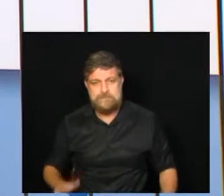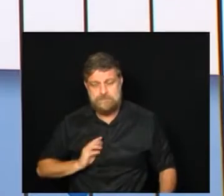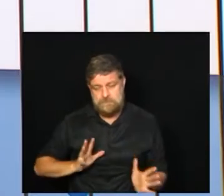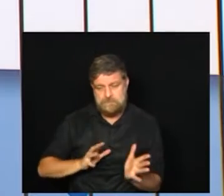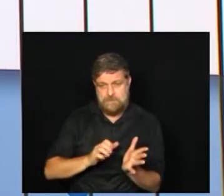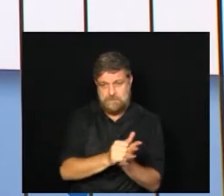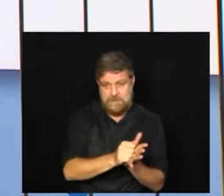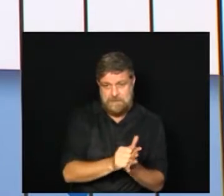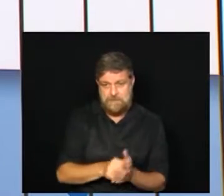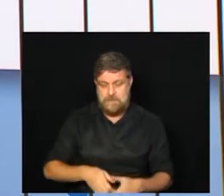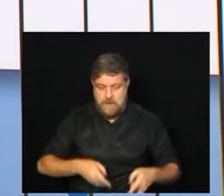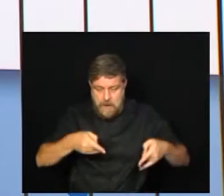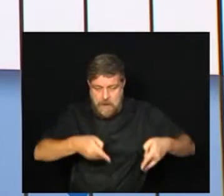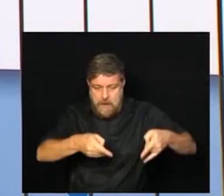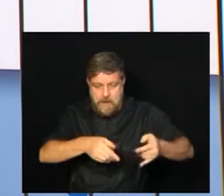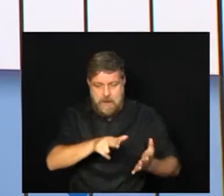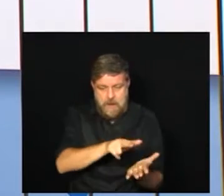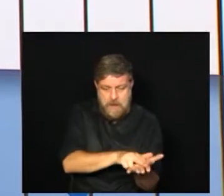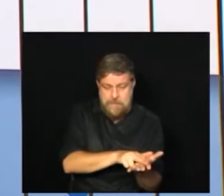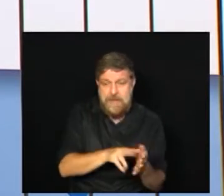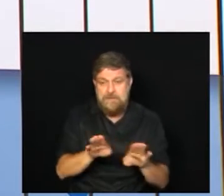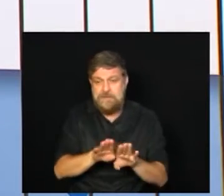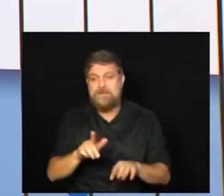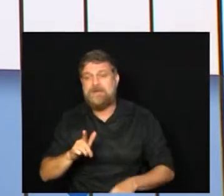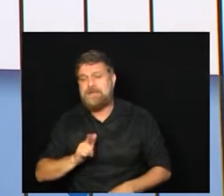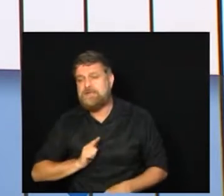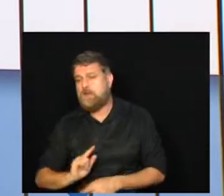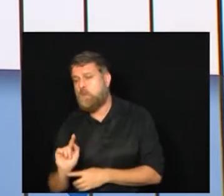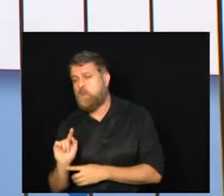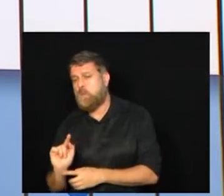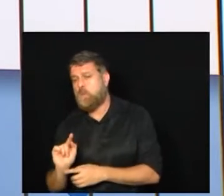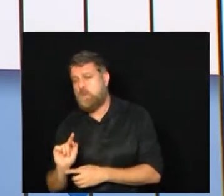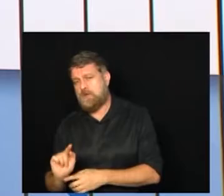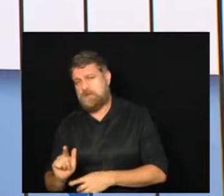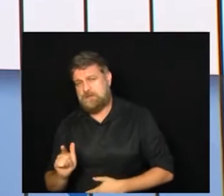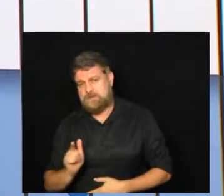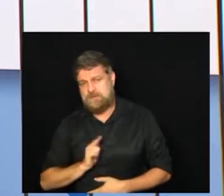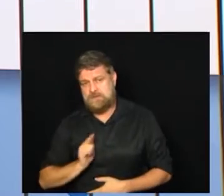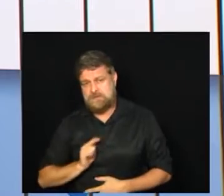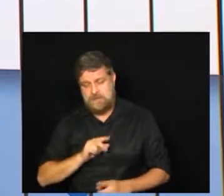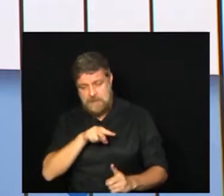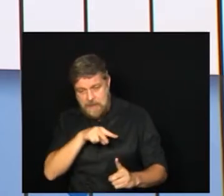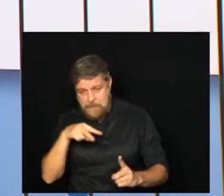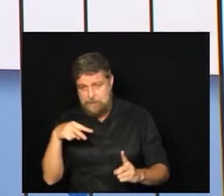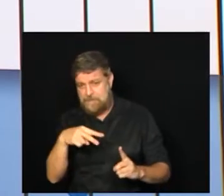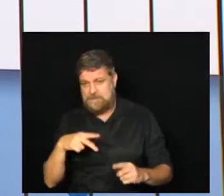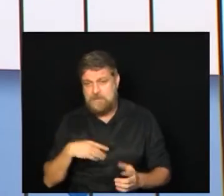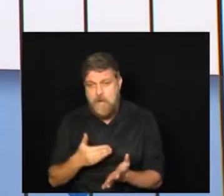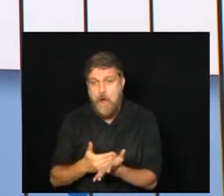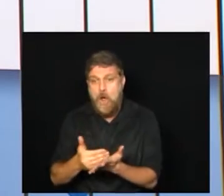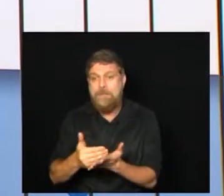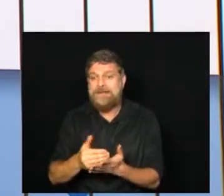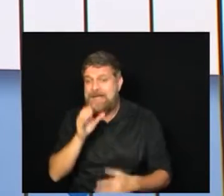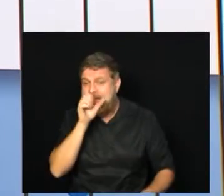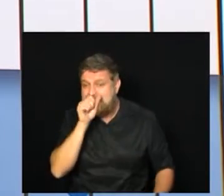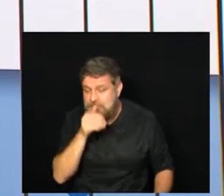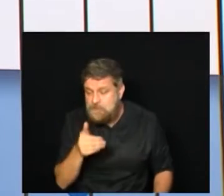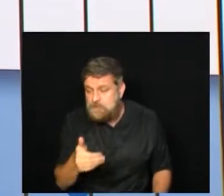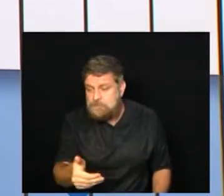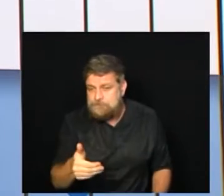agendamento. Para os acamados também, a gente tem aí essa perspectiva de início no próximo